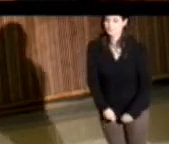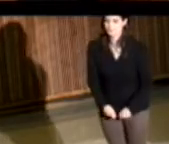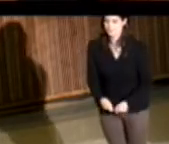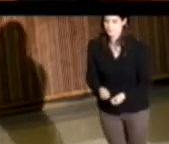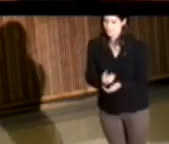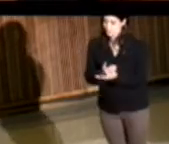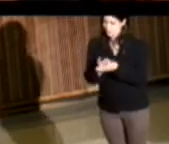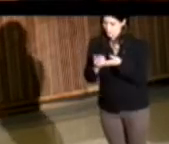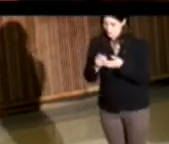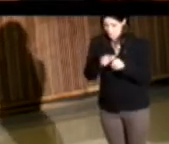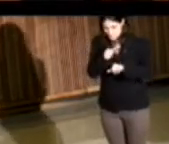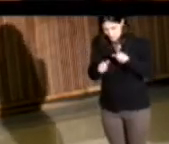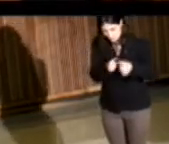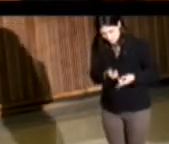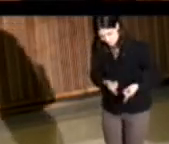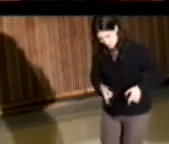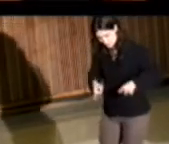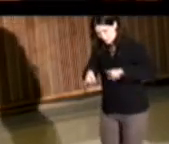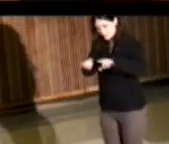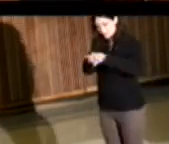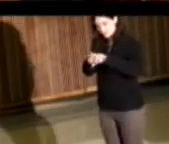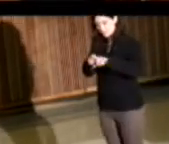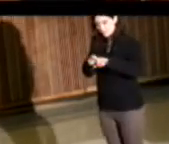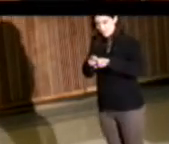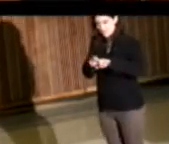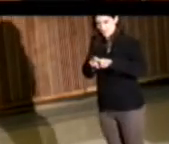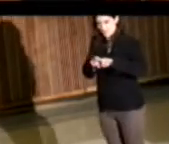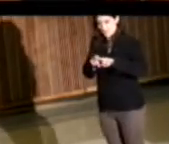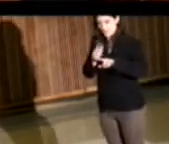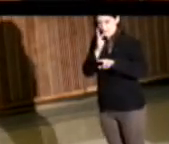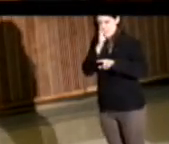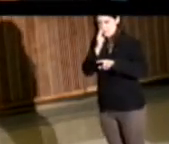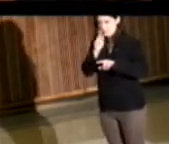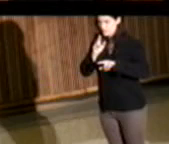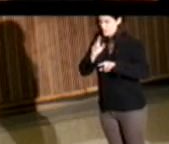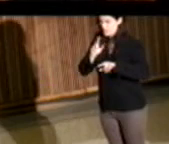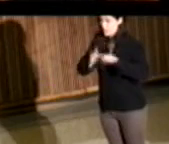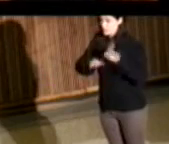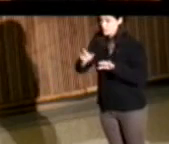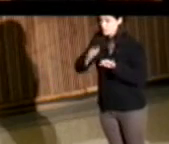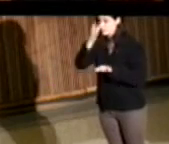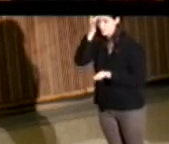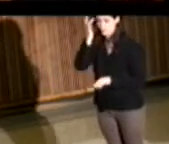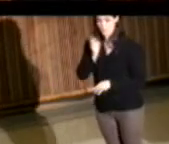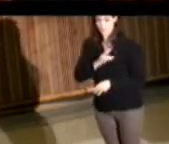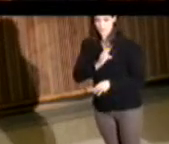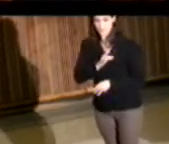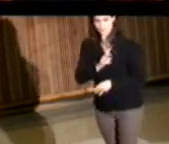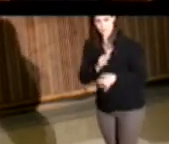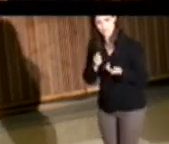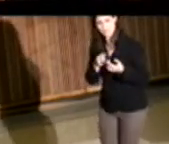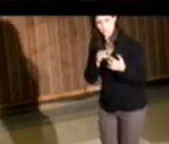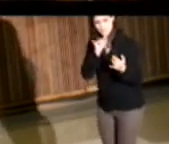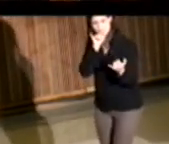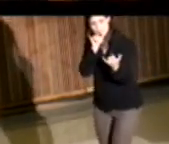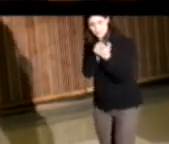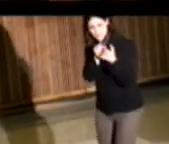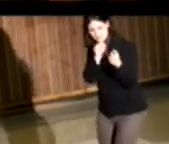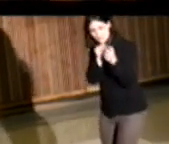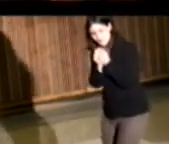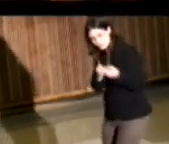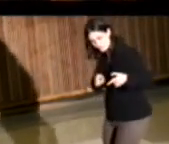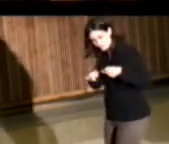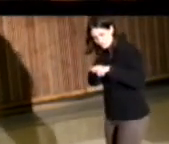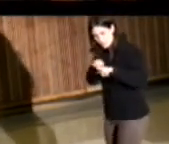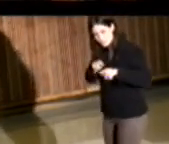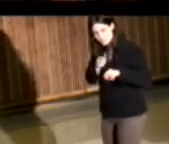restaurar, não para ser aviltado de novo, que Deus não quer isso. Deus quer que haja limites. Deus quer que haja